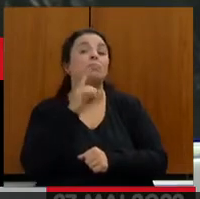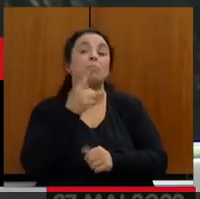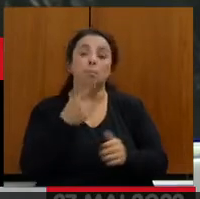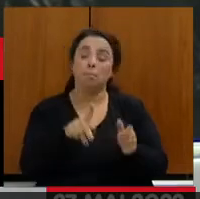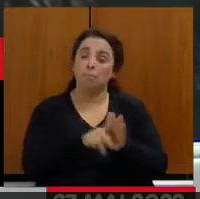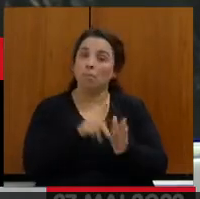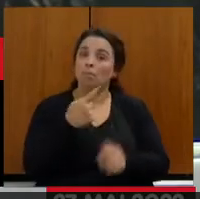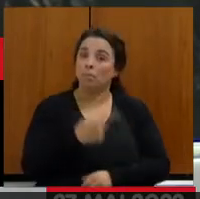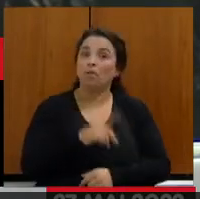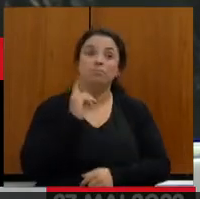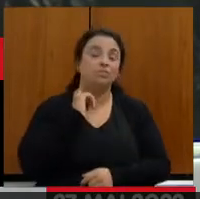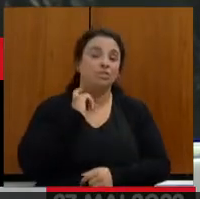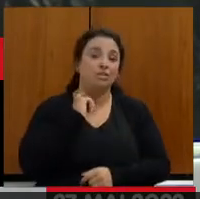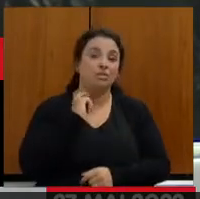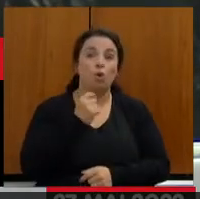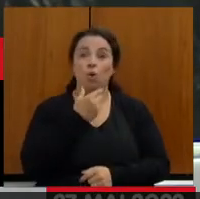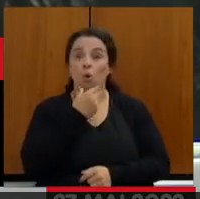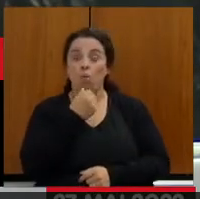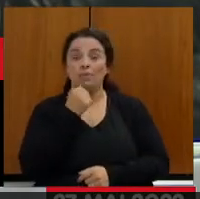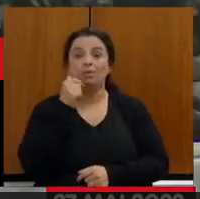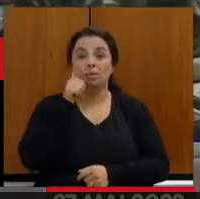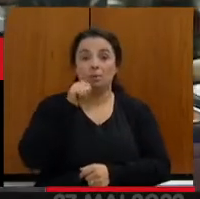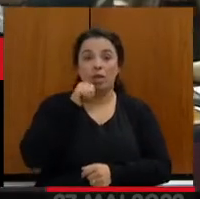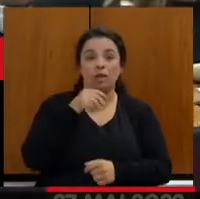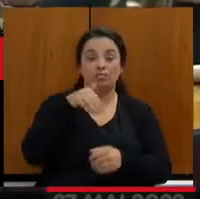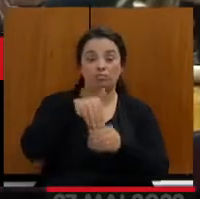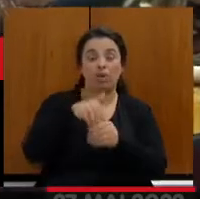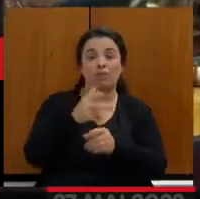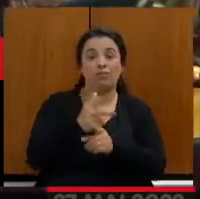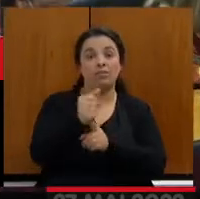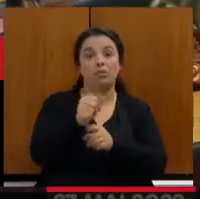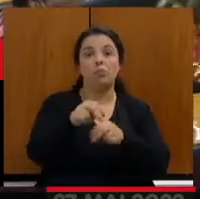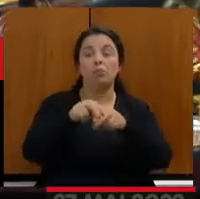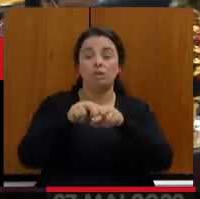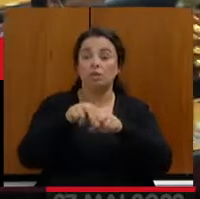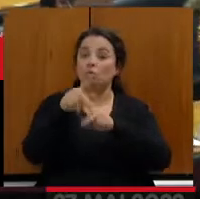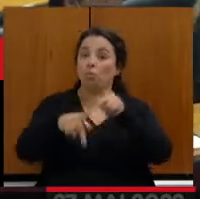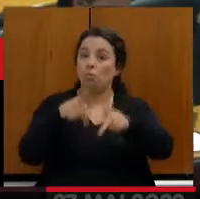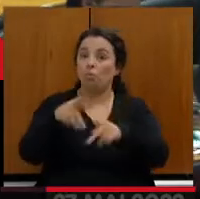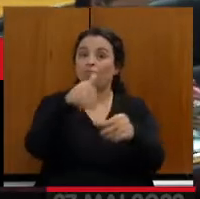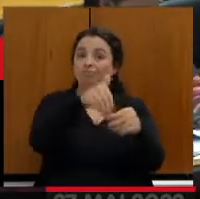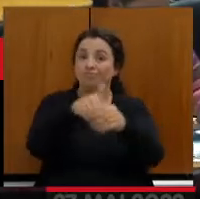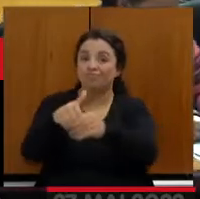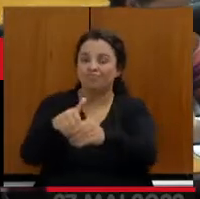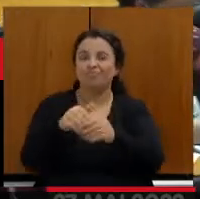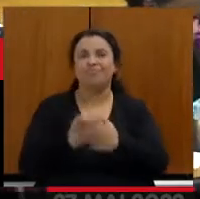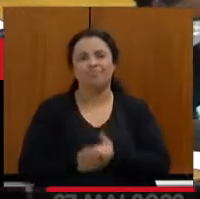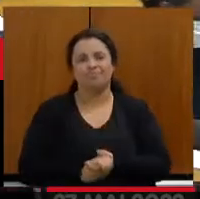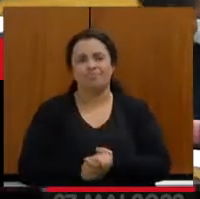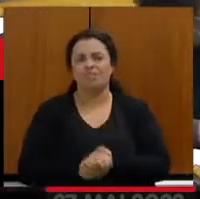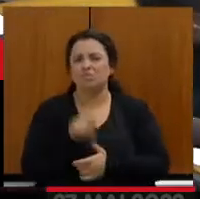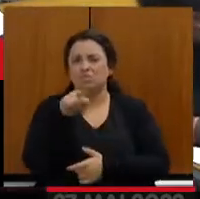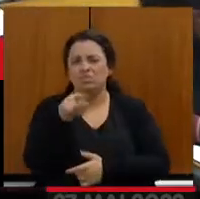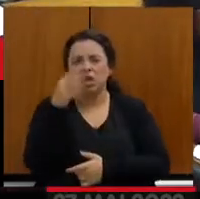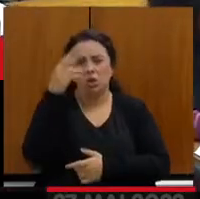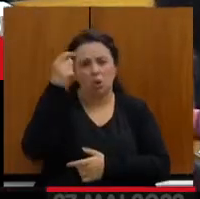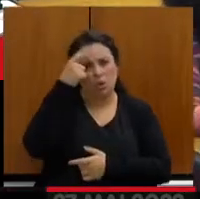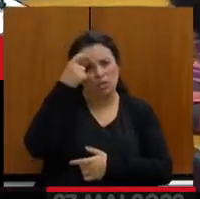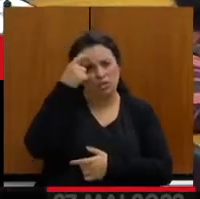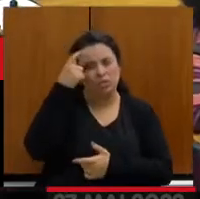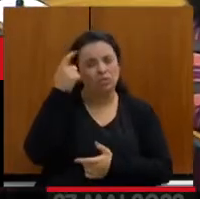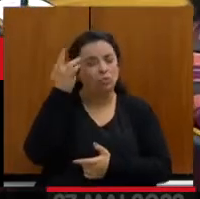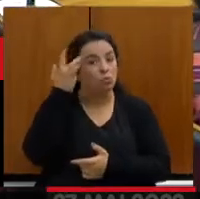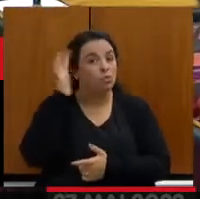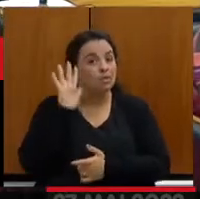e mulheres que foram eleitos pelo voto popular e eu não sei se vocês têm consciência e a